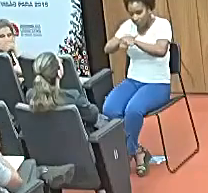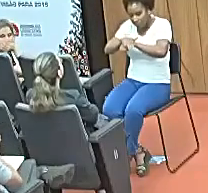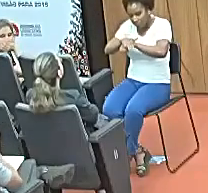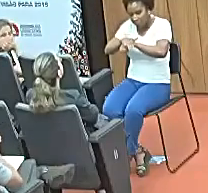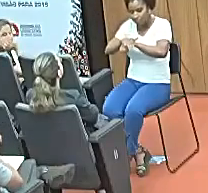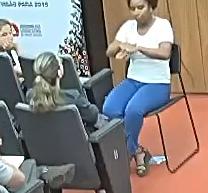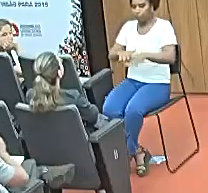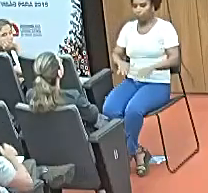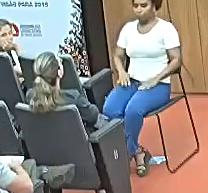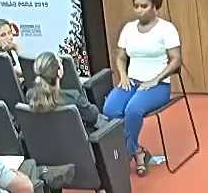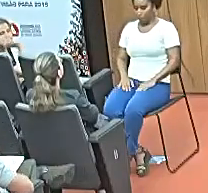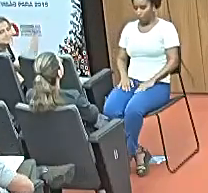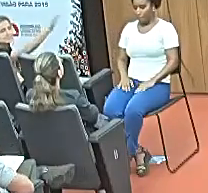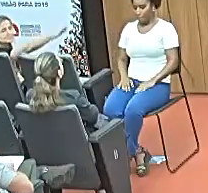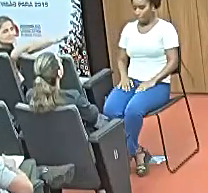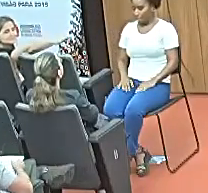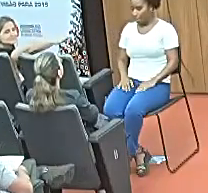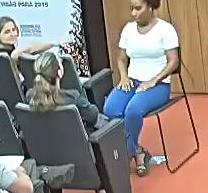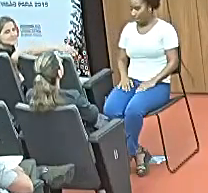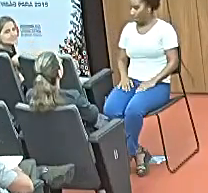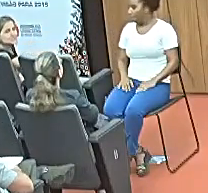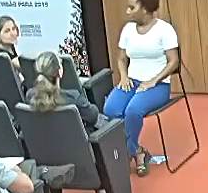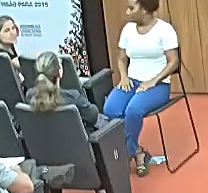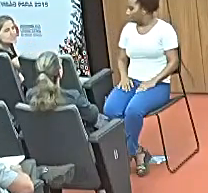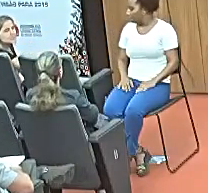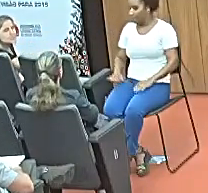muito obrigado assédio